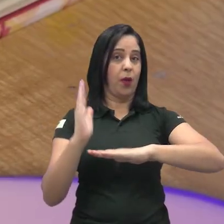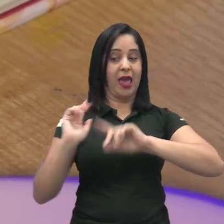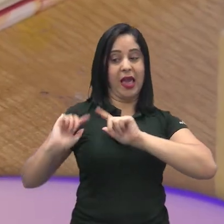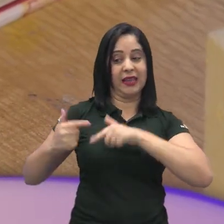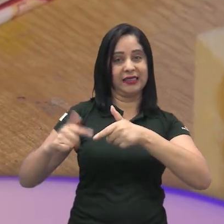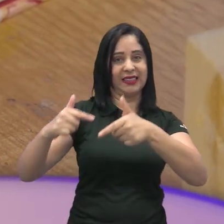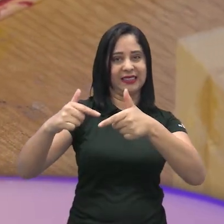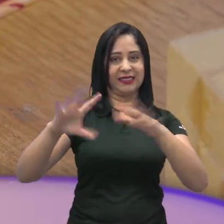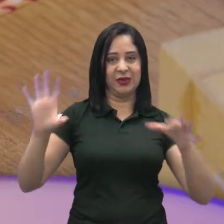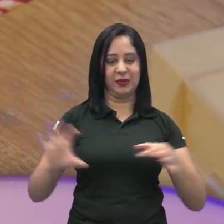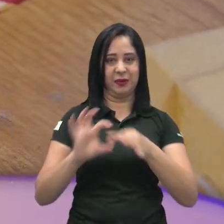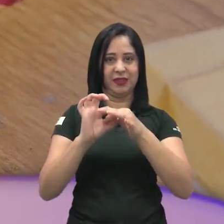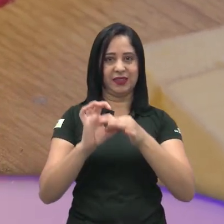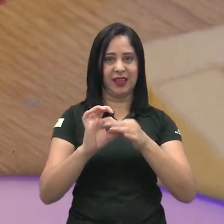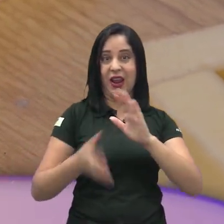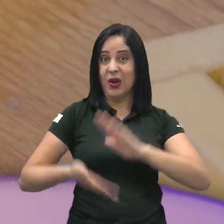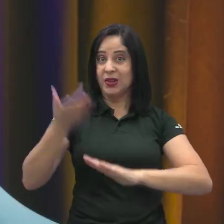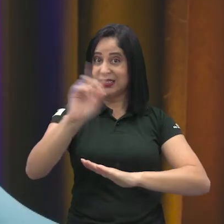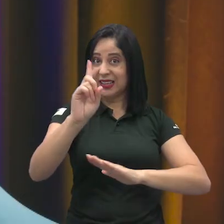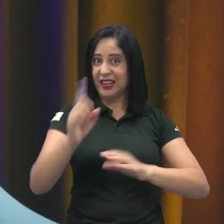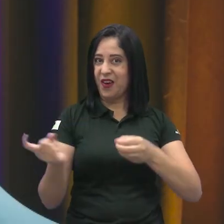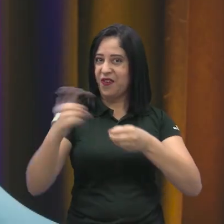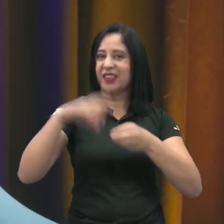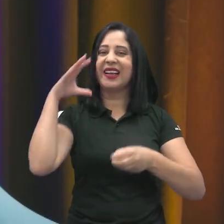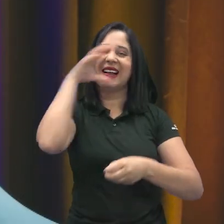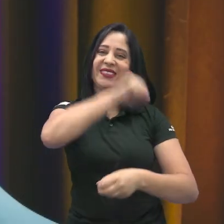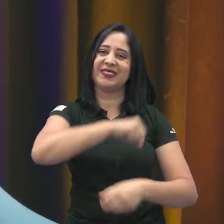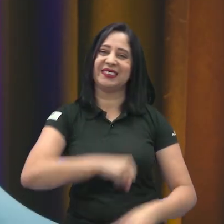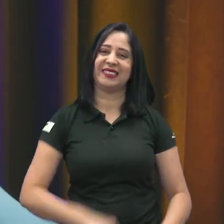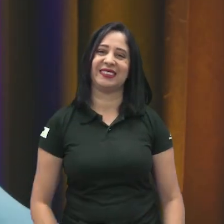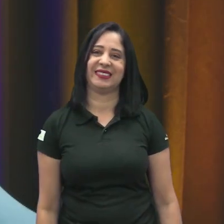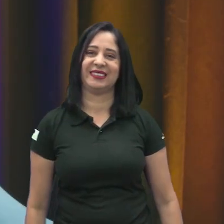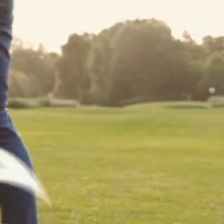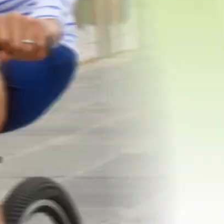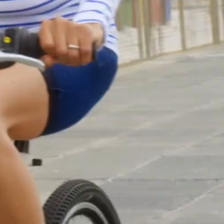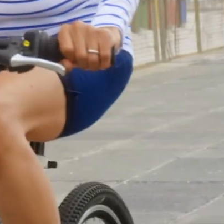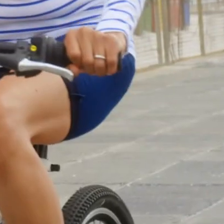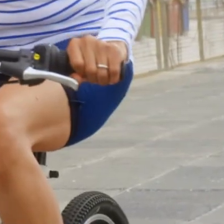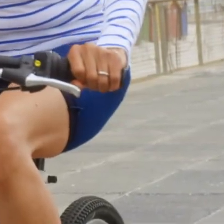contemporâneo à tradição manual. Não saia daí, a gente volta já já.